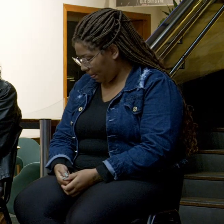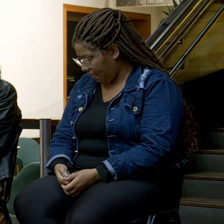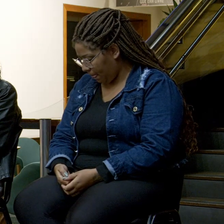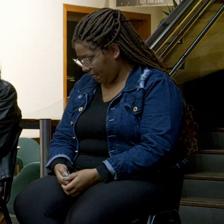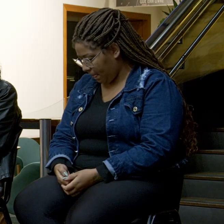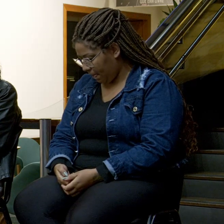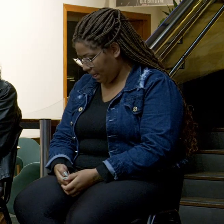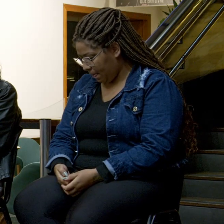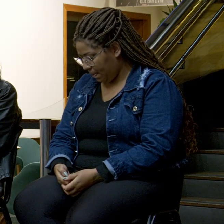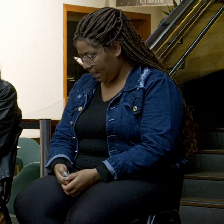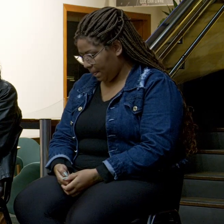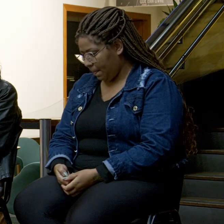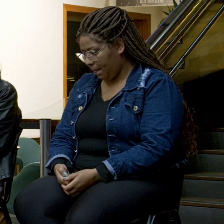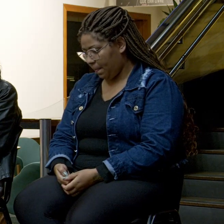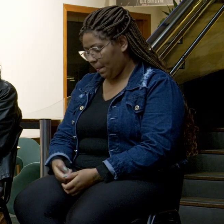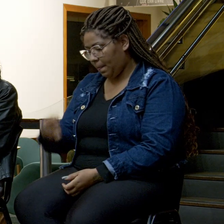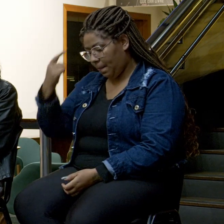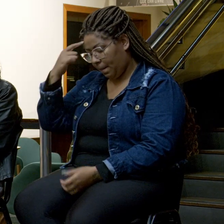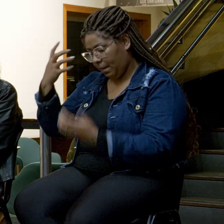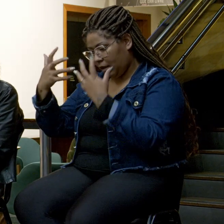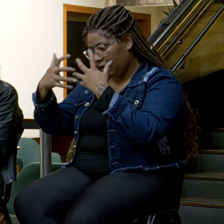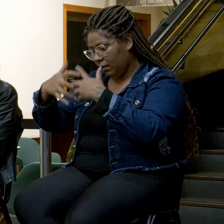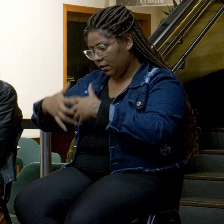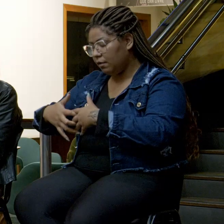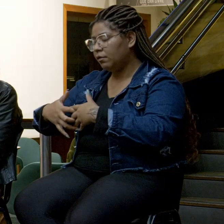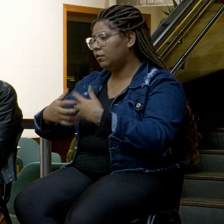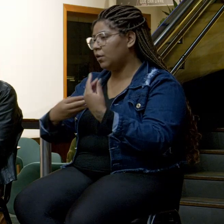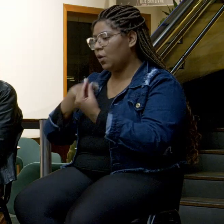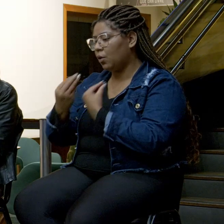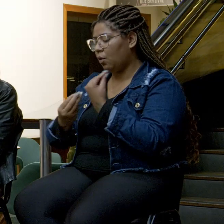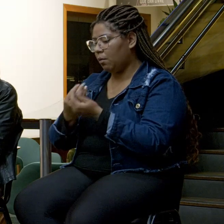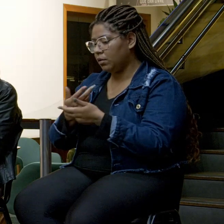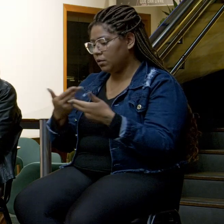na boca, eu penso nesse processo do processo das